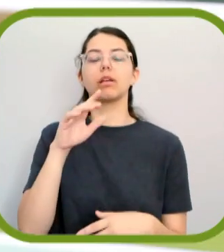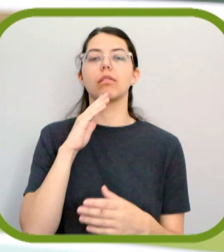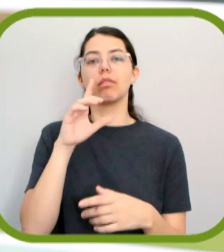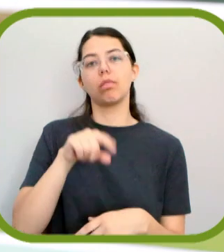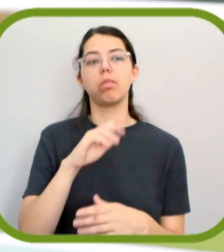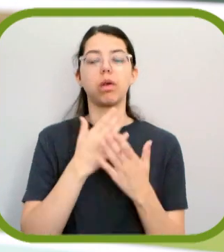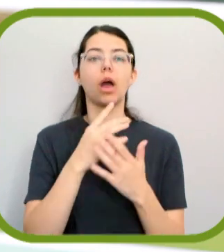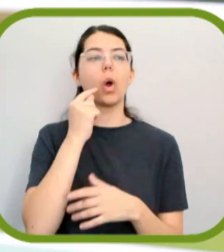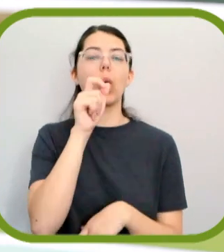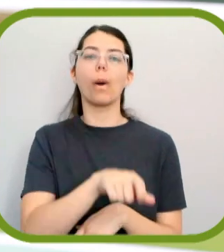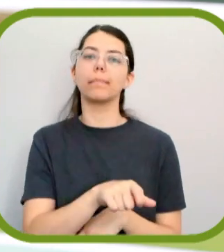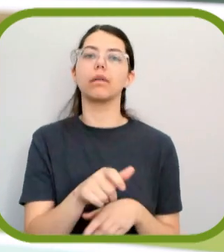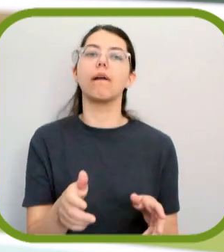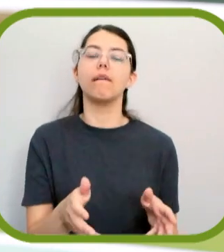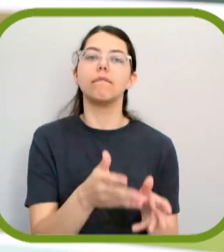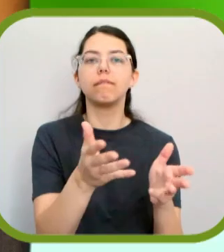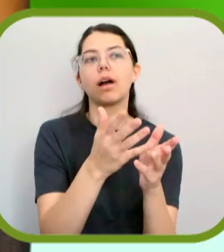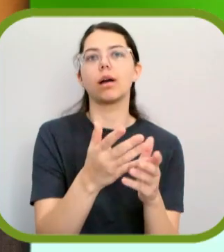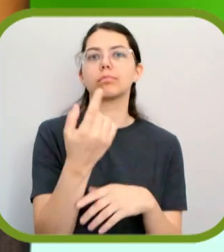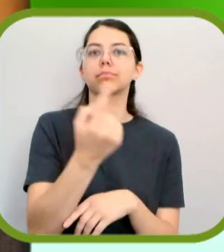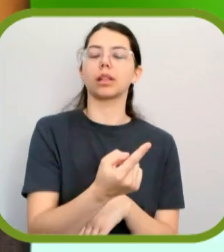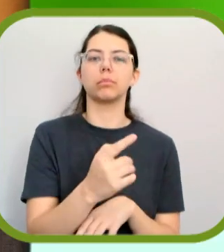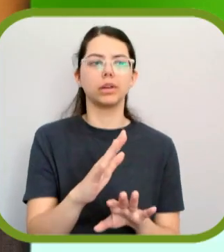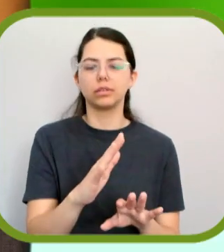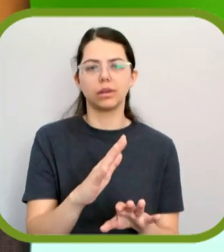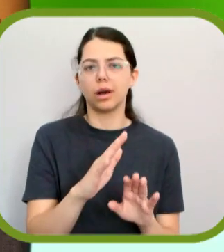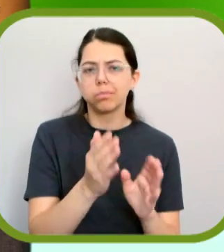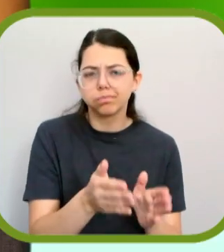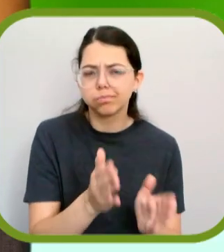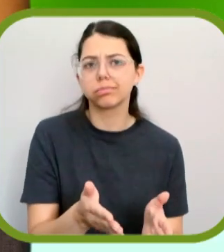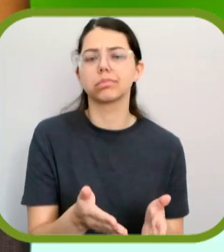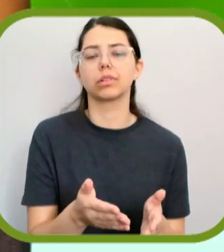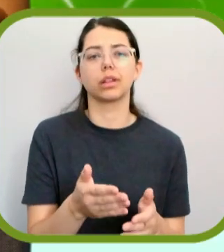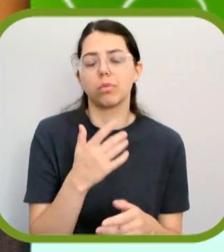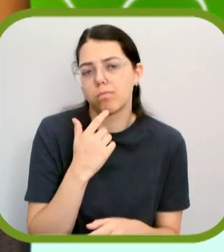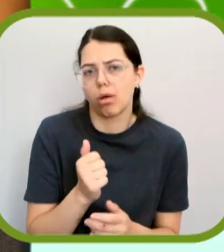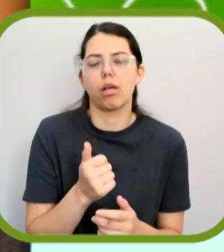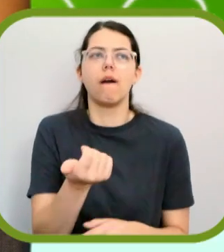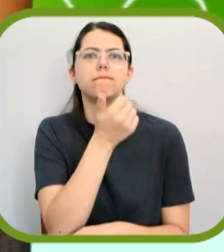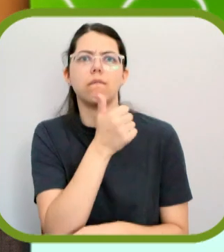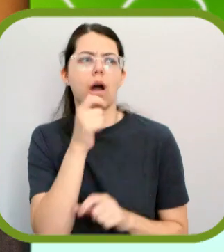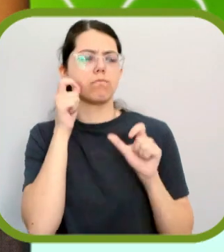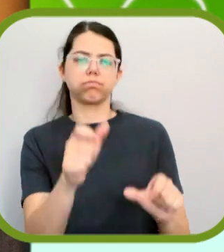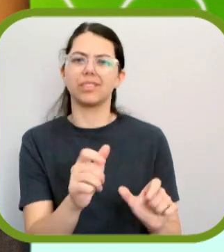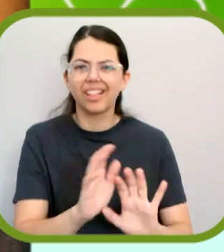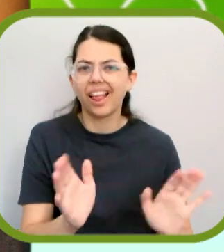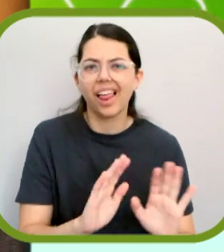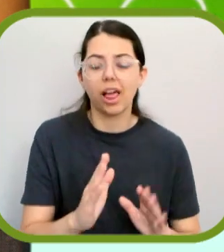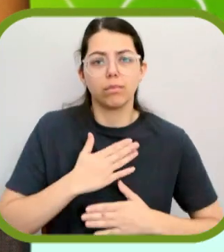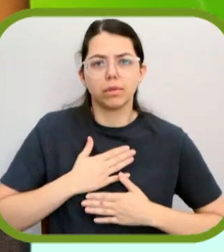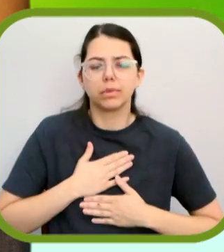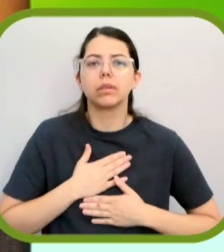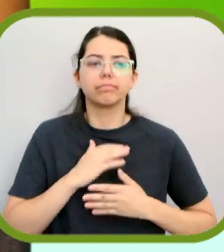coloca os homens também numa obrigação de serem algo que eles não têm que ser. Um homem não tem que ser, aliás, nem deve ser